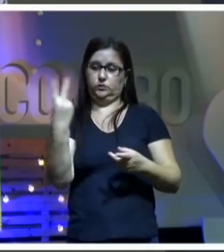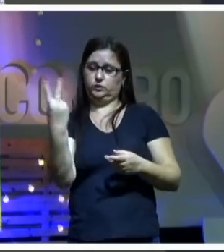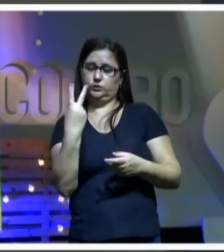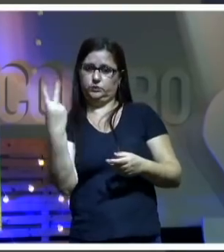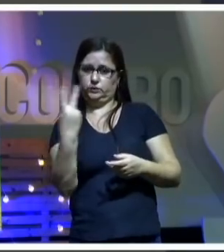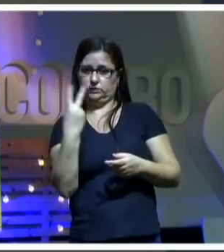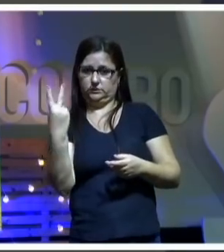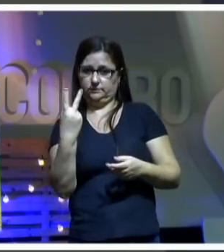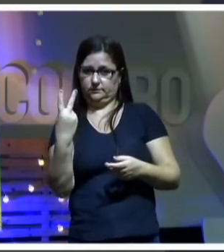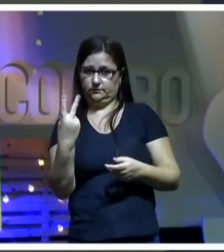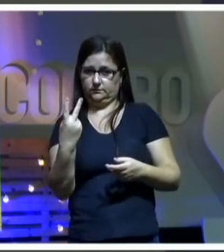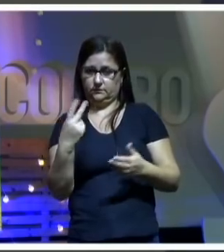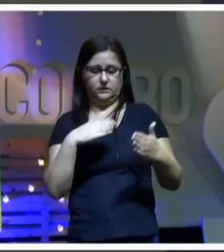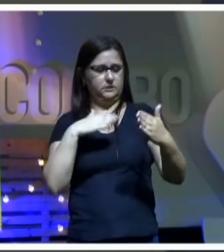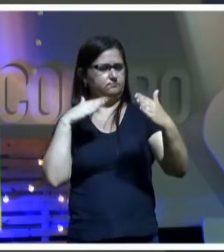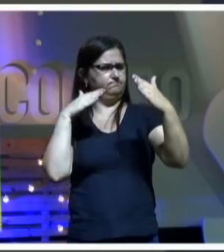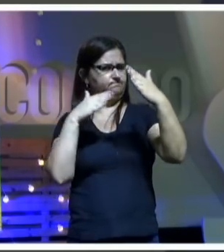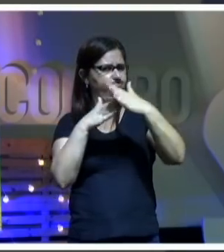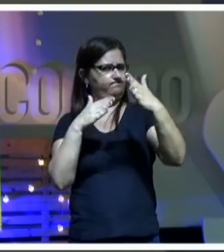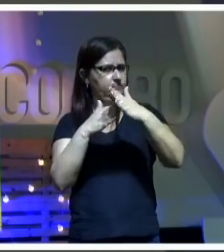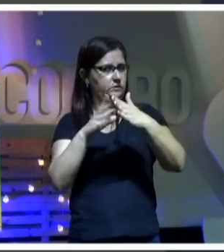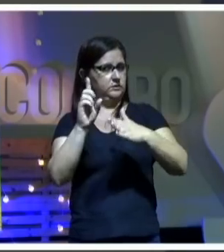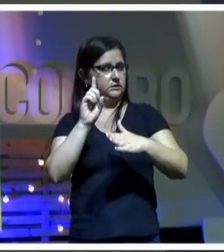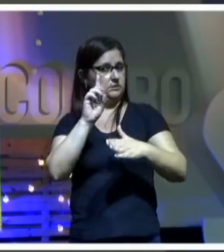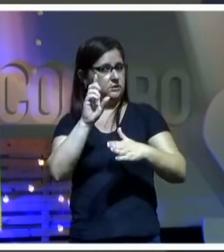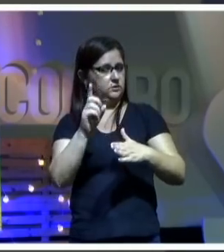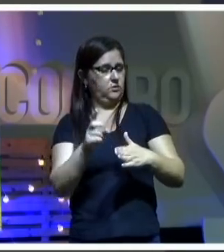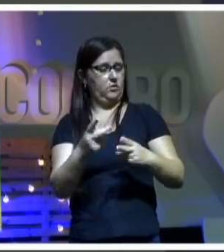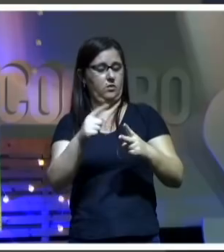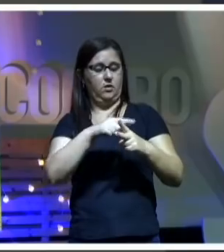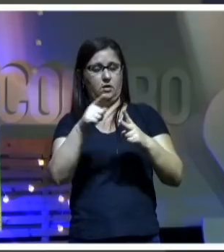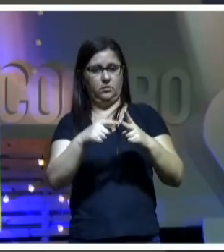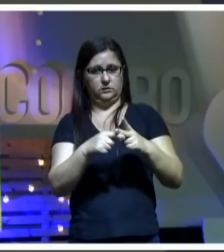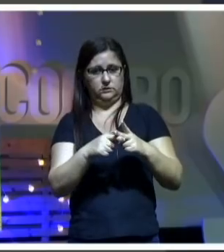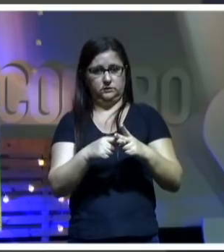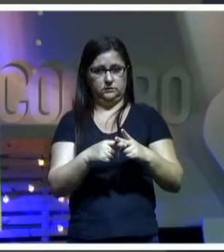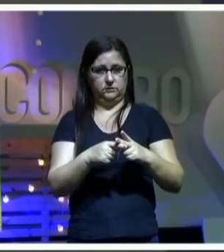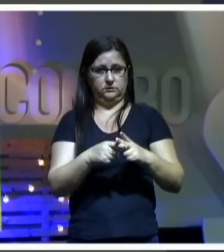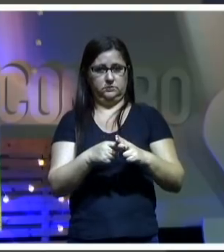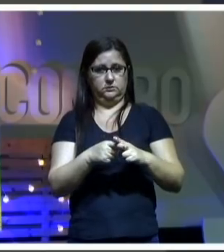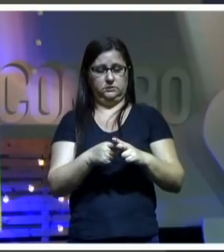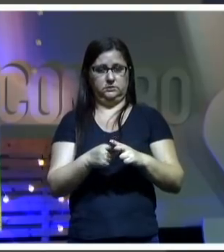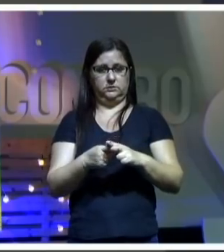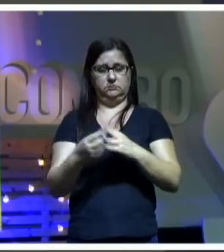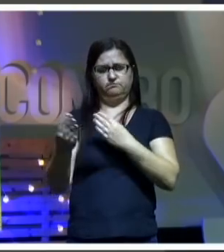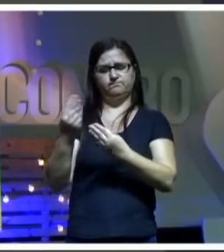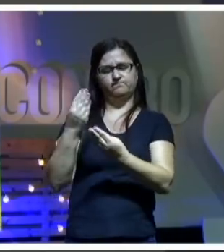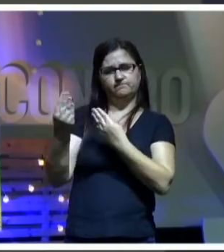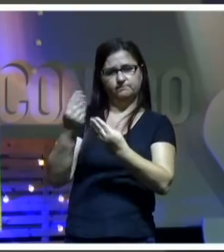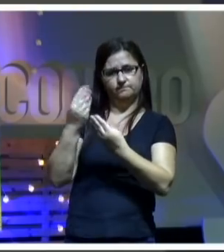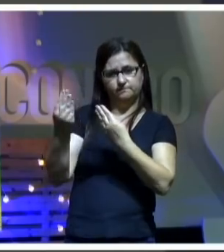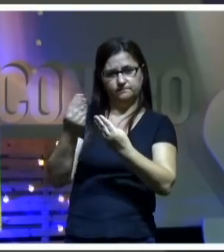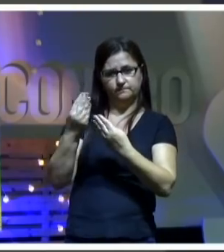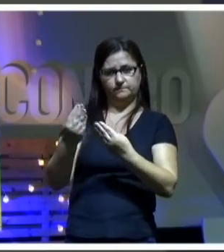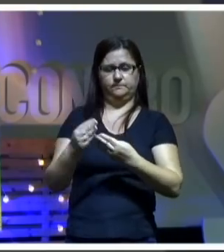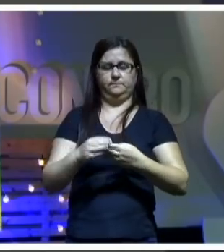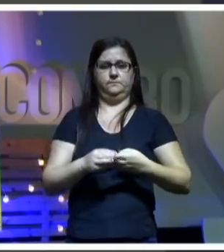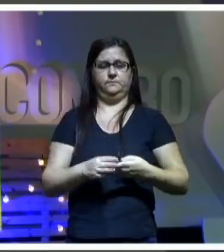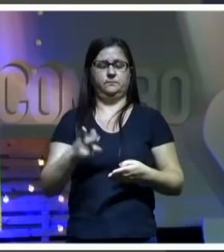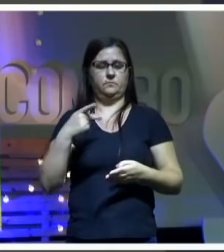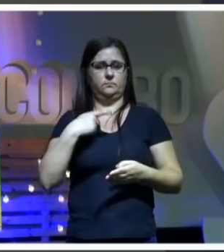que não se limita ao fuller westminster mas eu quis usar os dois exemplos que são paradigmáticos para esses dois modelos